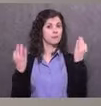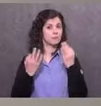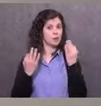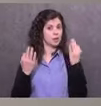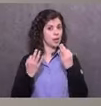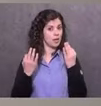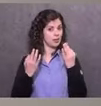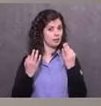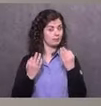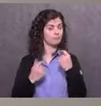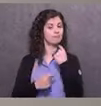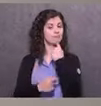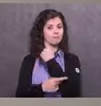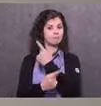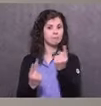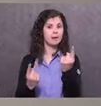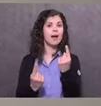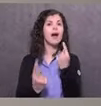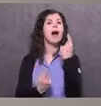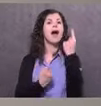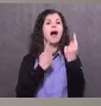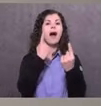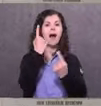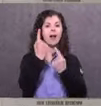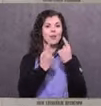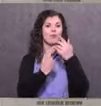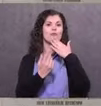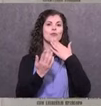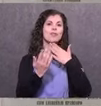vós há de entregar-me.